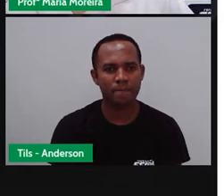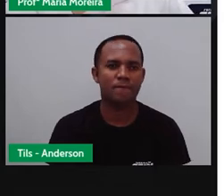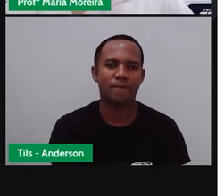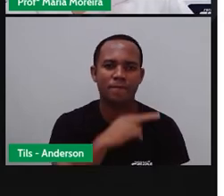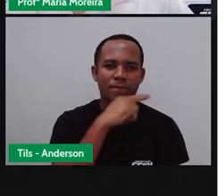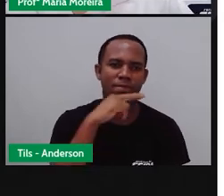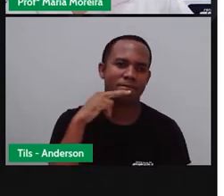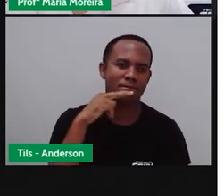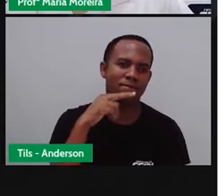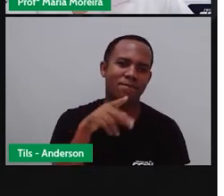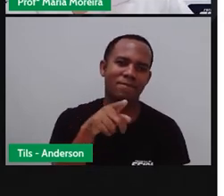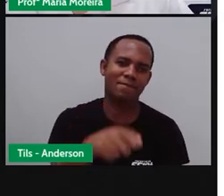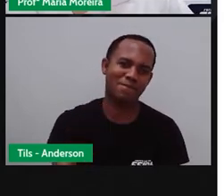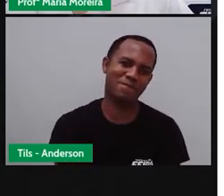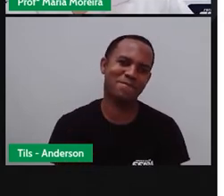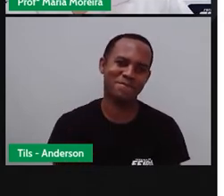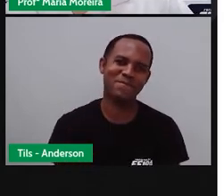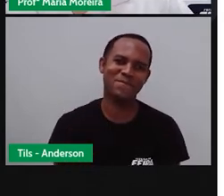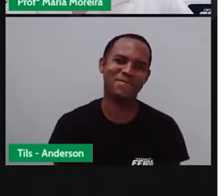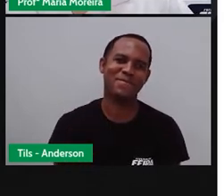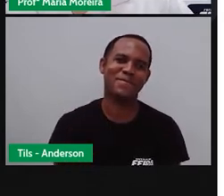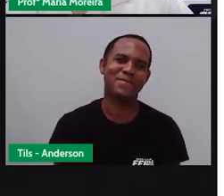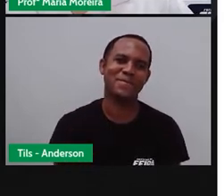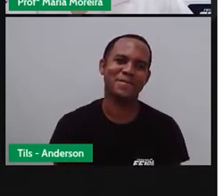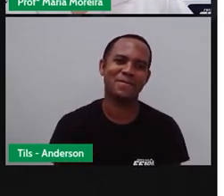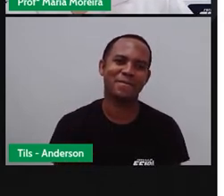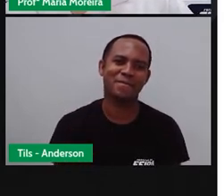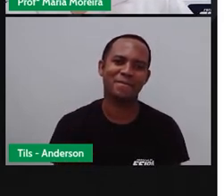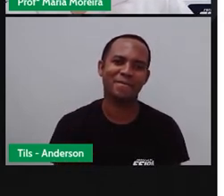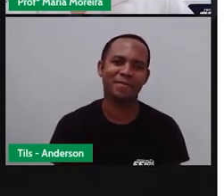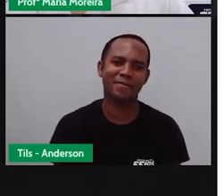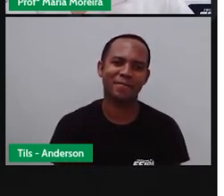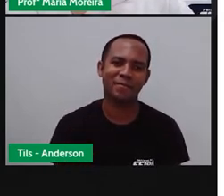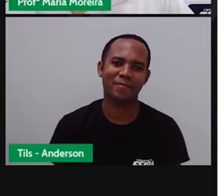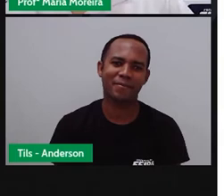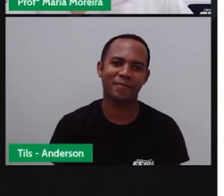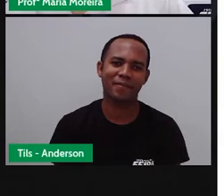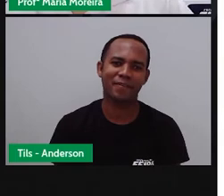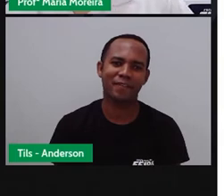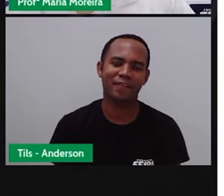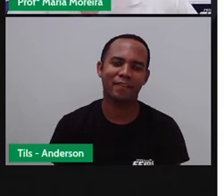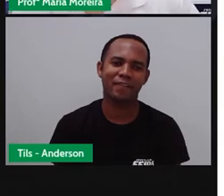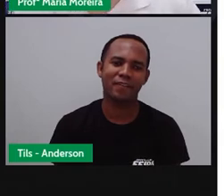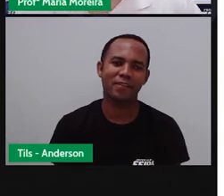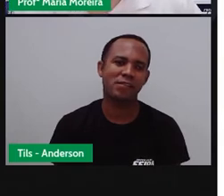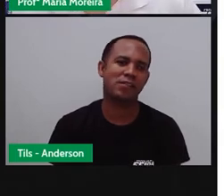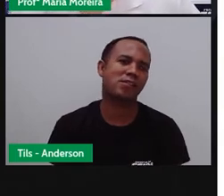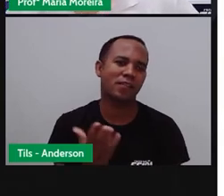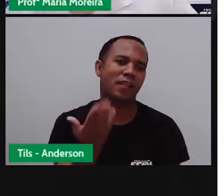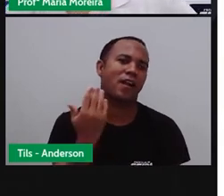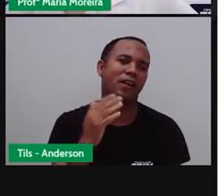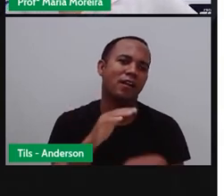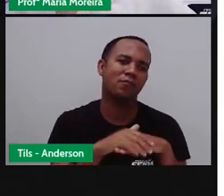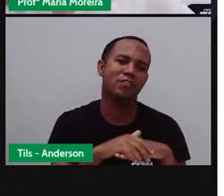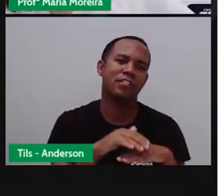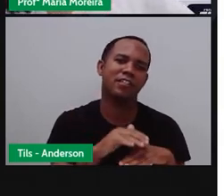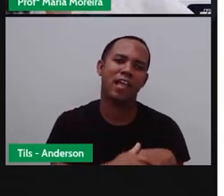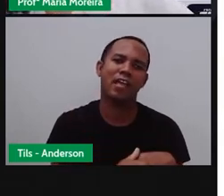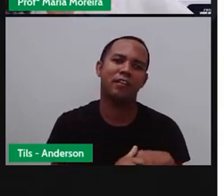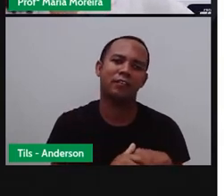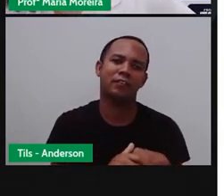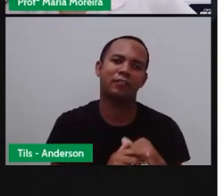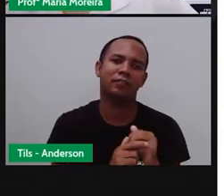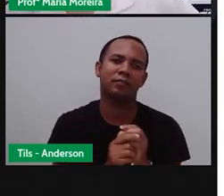Rafael. E depois a última foi quem? Ó, Elizabeth, que escolheu o quê?